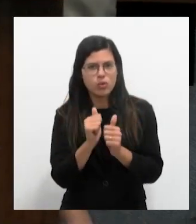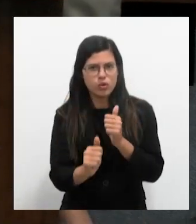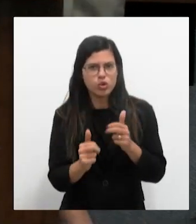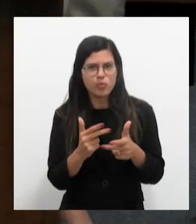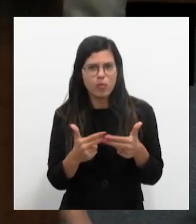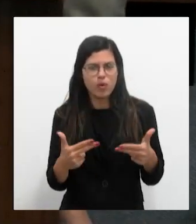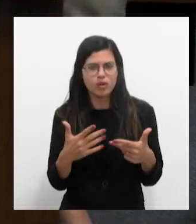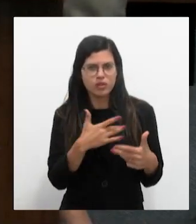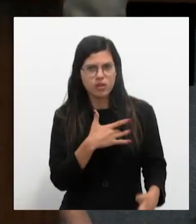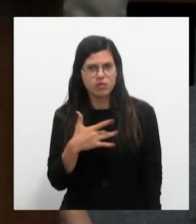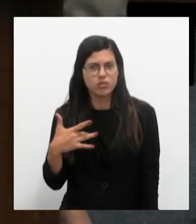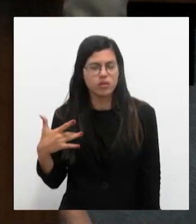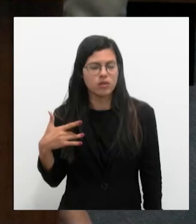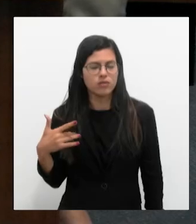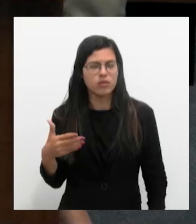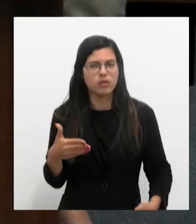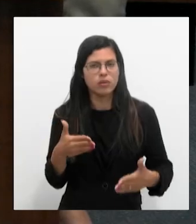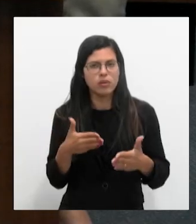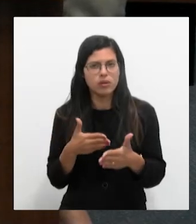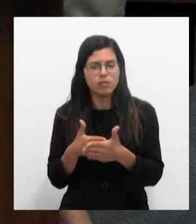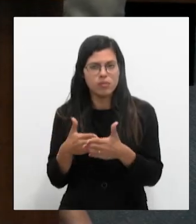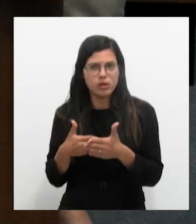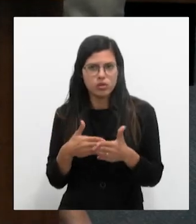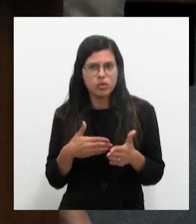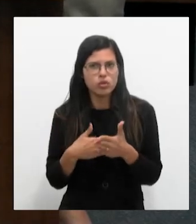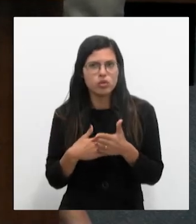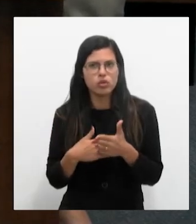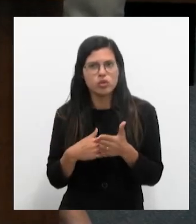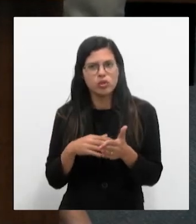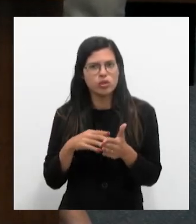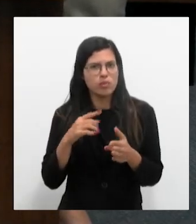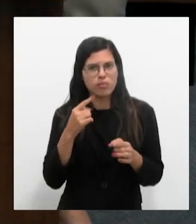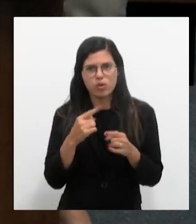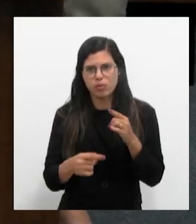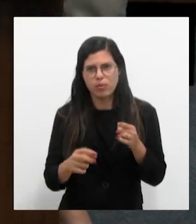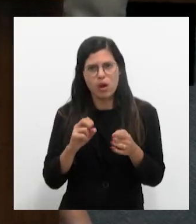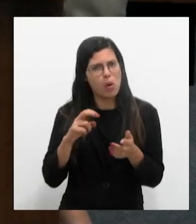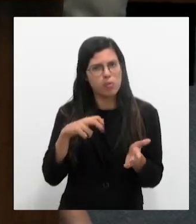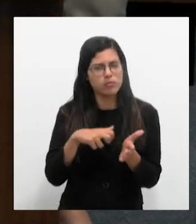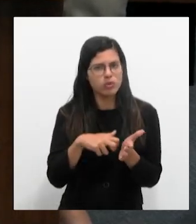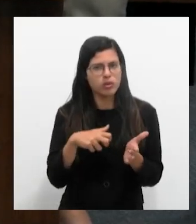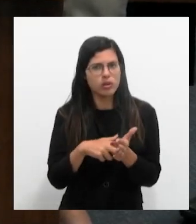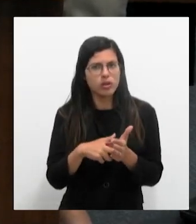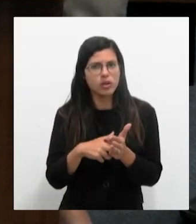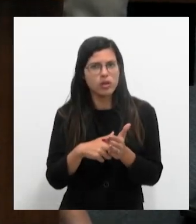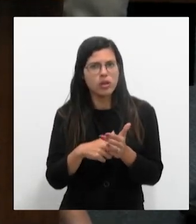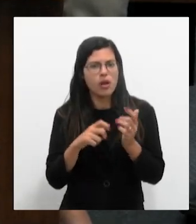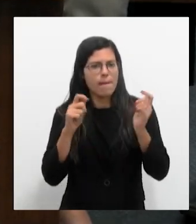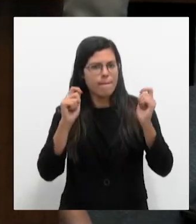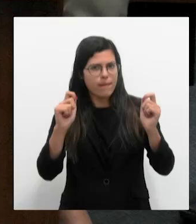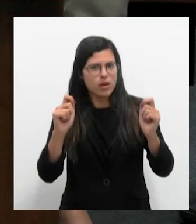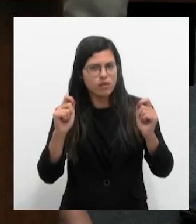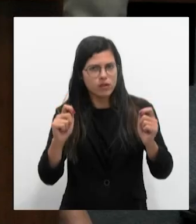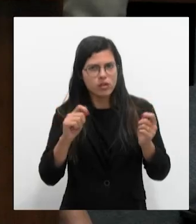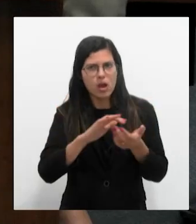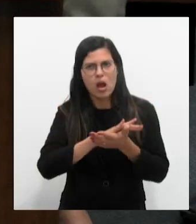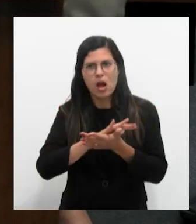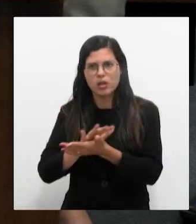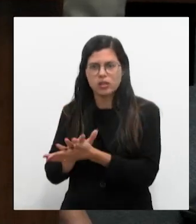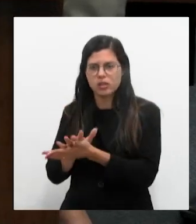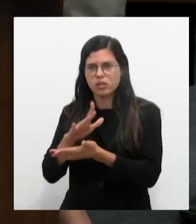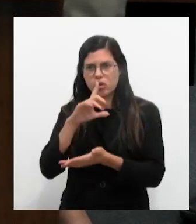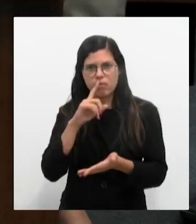e impedia, ou vetava, ou punia as manifestações racistas,